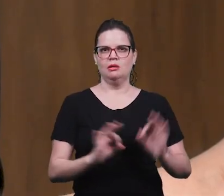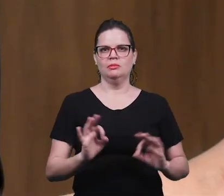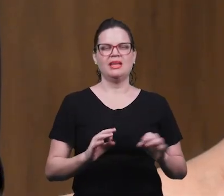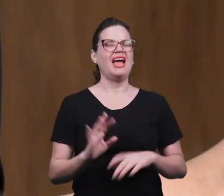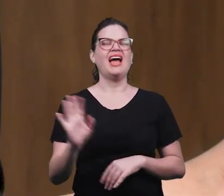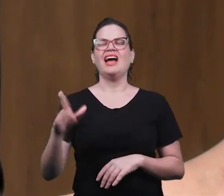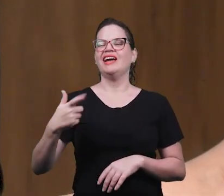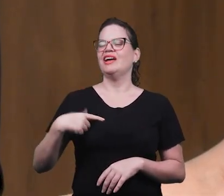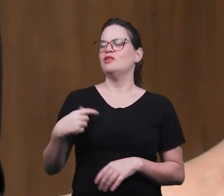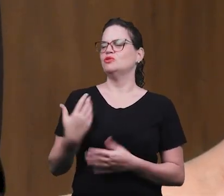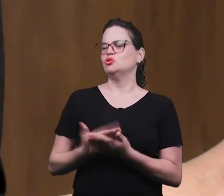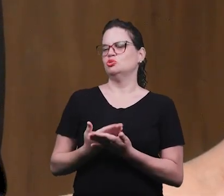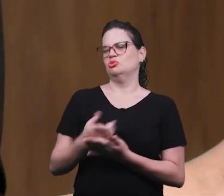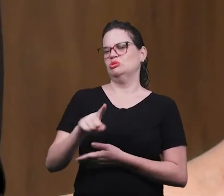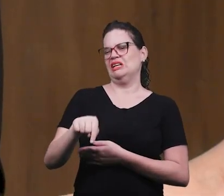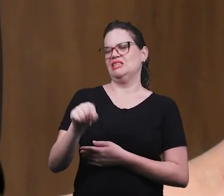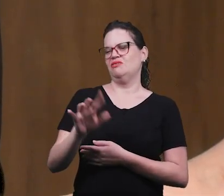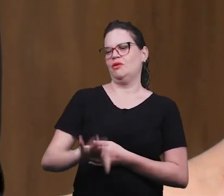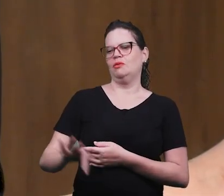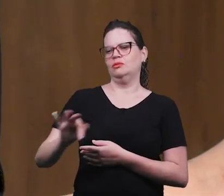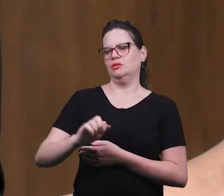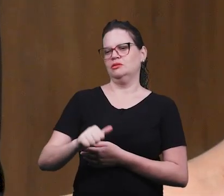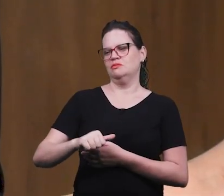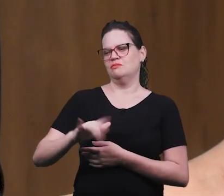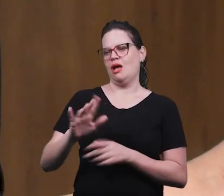não vou fazer esse curso que é mais